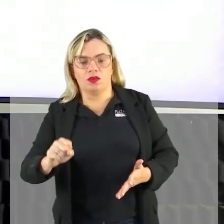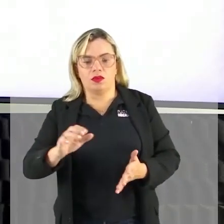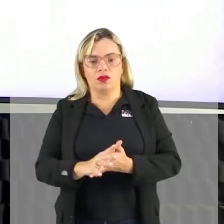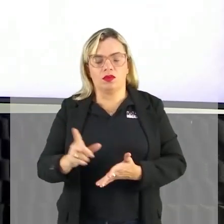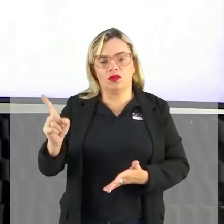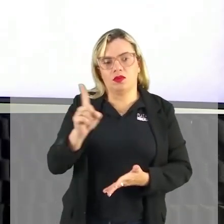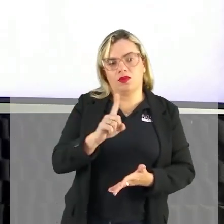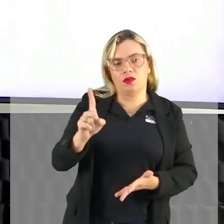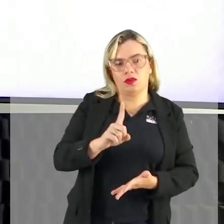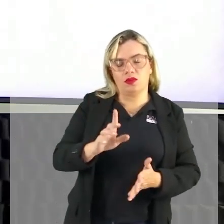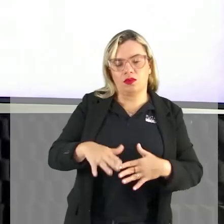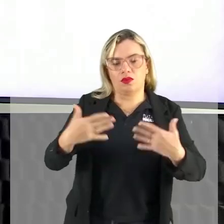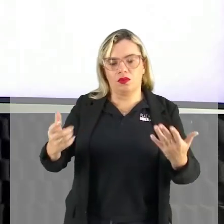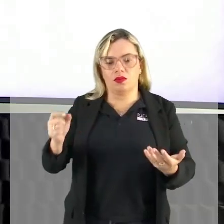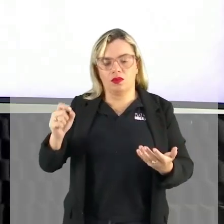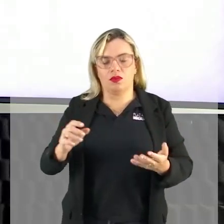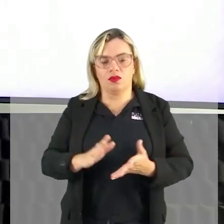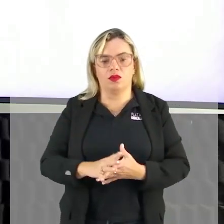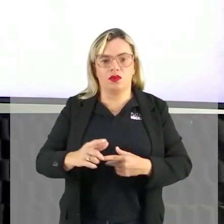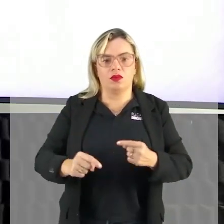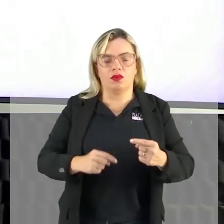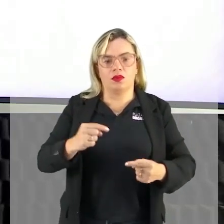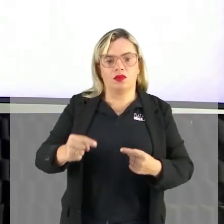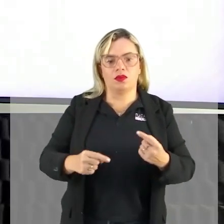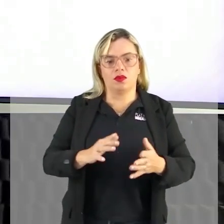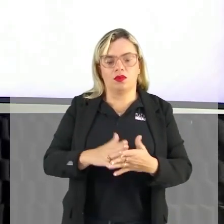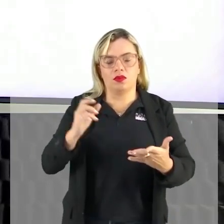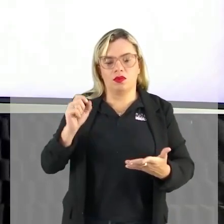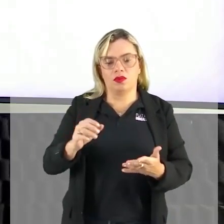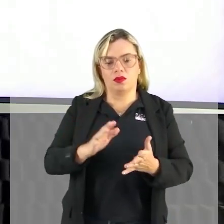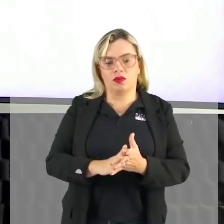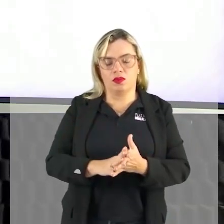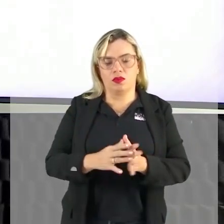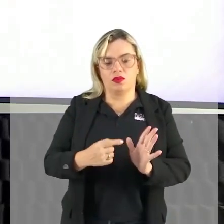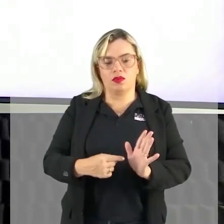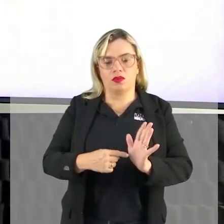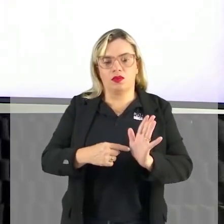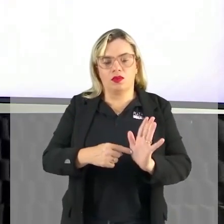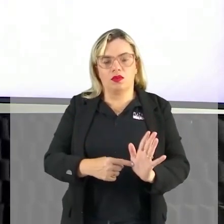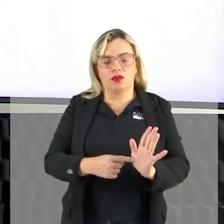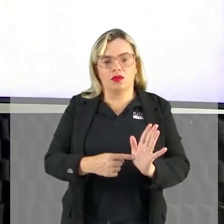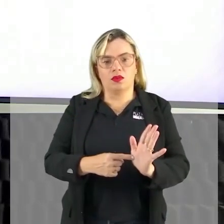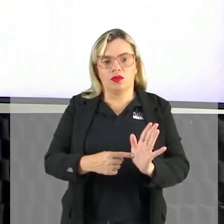Não necessariamente essa herança ela vai aparecer